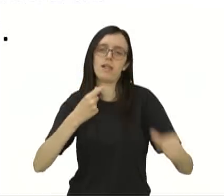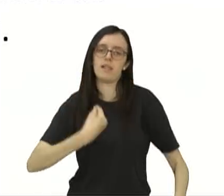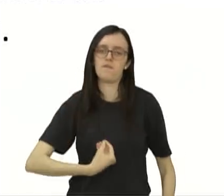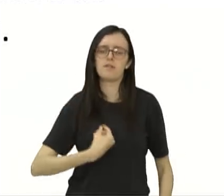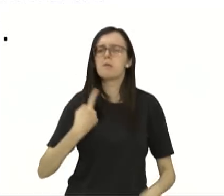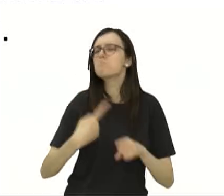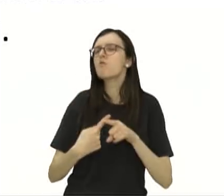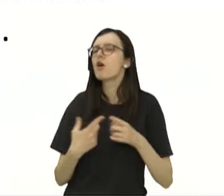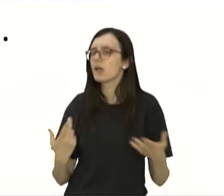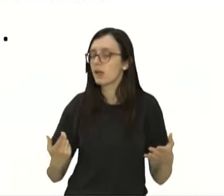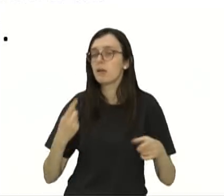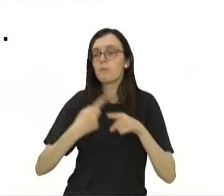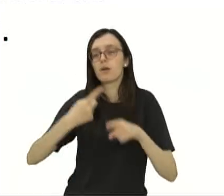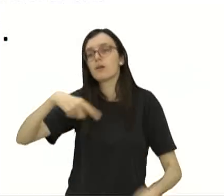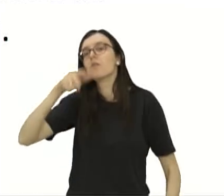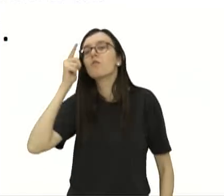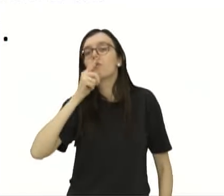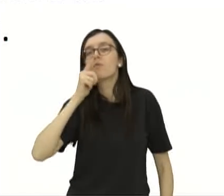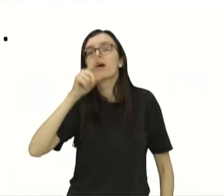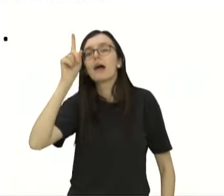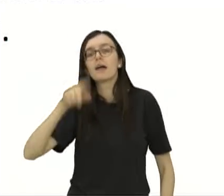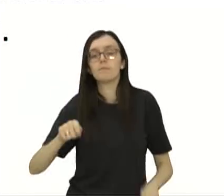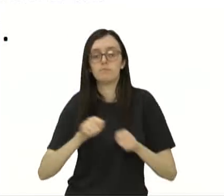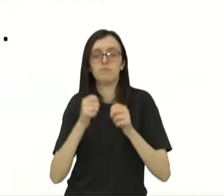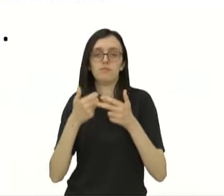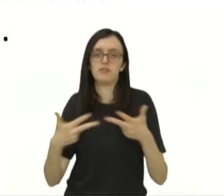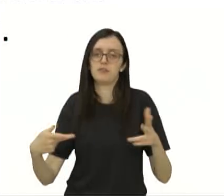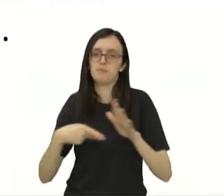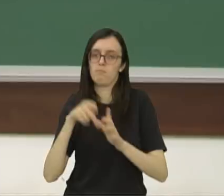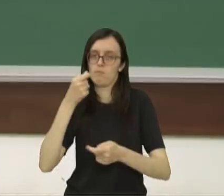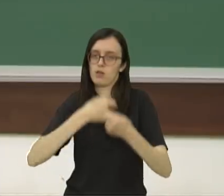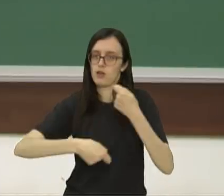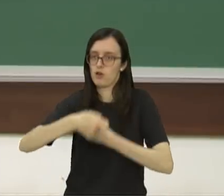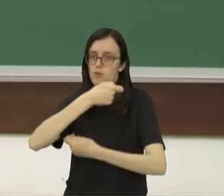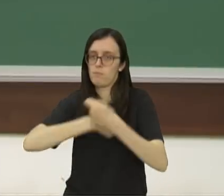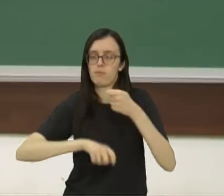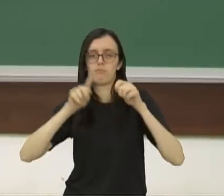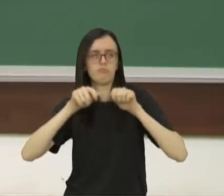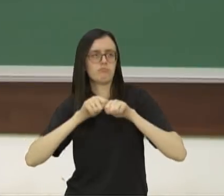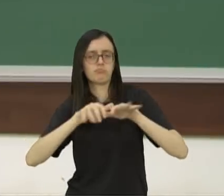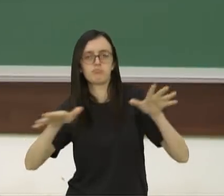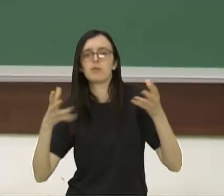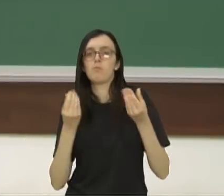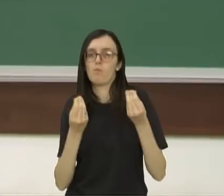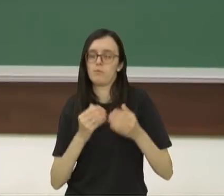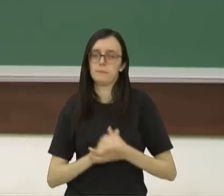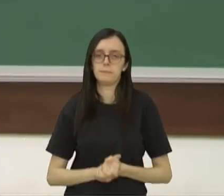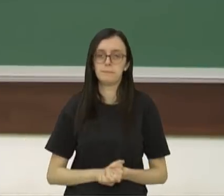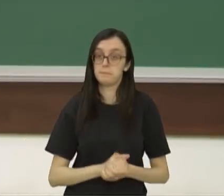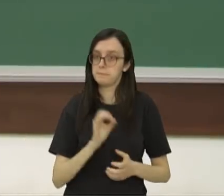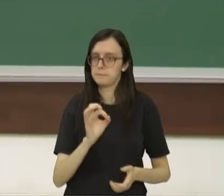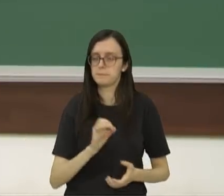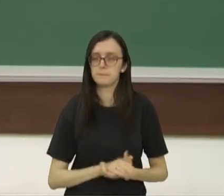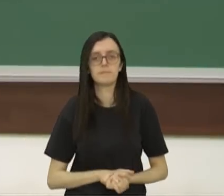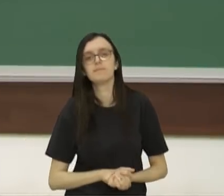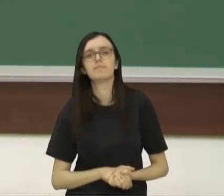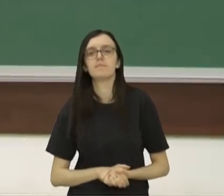Por quê? Porque eles conseguem ter aí uma atividade econômica, uma diversificação da sua economia, certo?